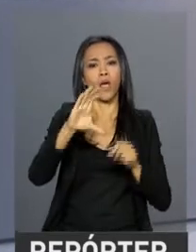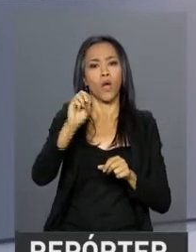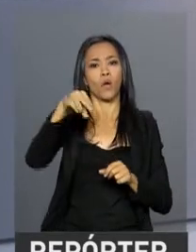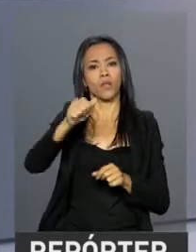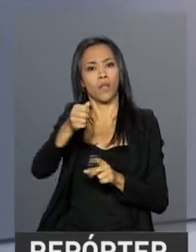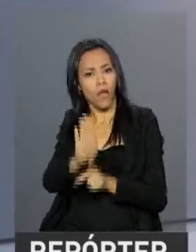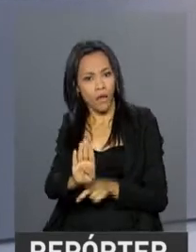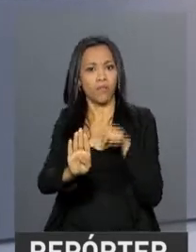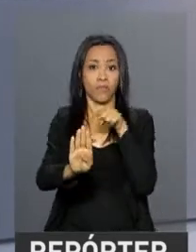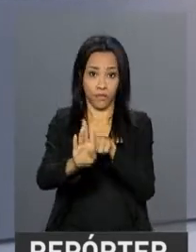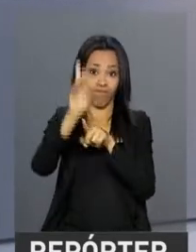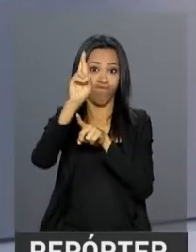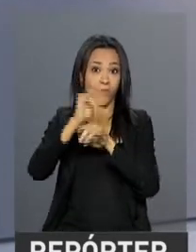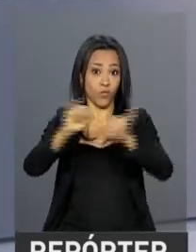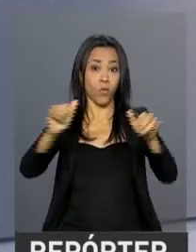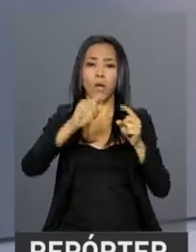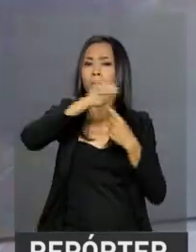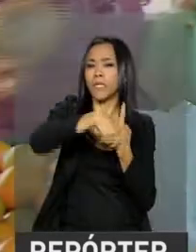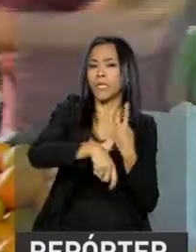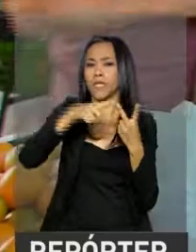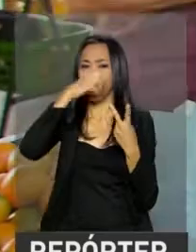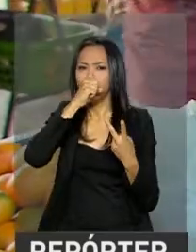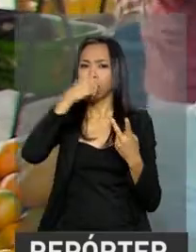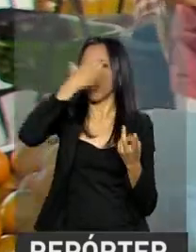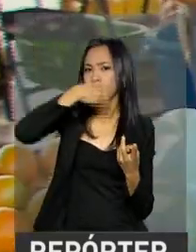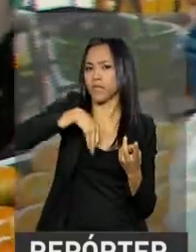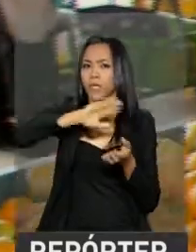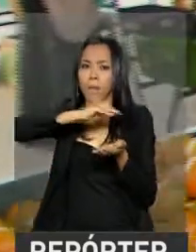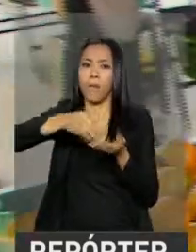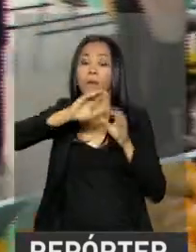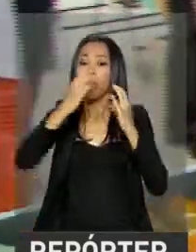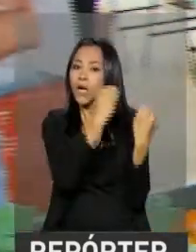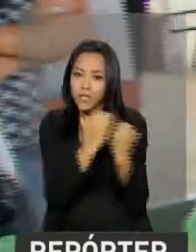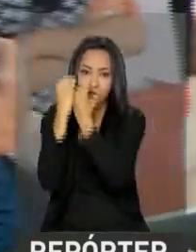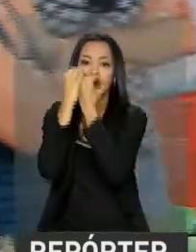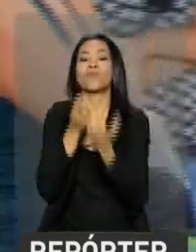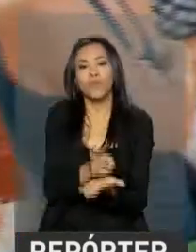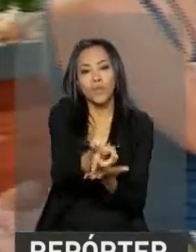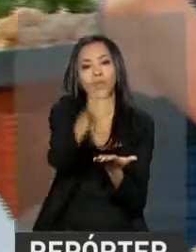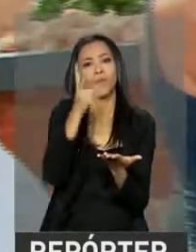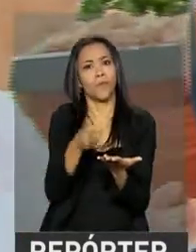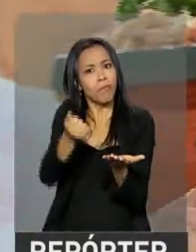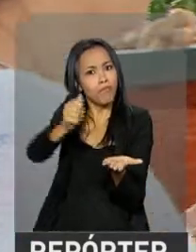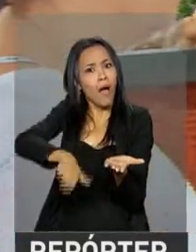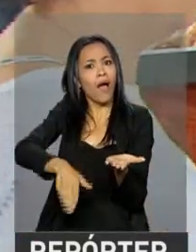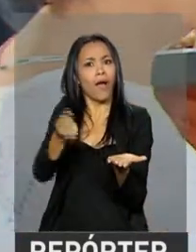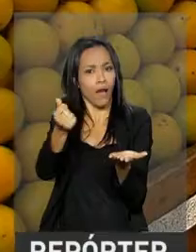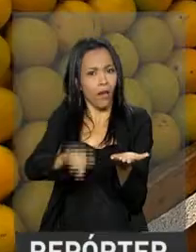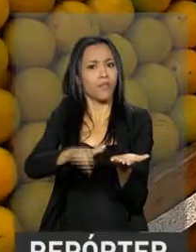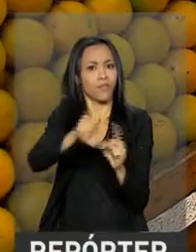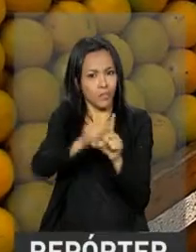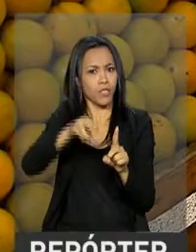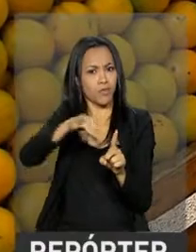nacional de abastecimento banana laranja maçã mamão melancia continuaram registrando valores mais baixos no mês